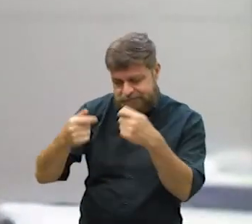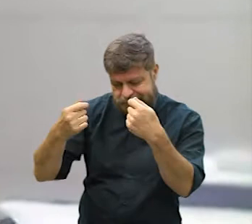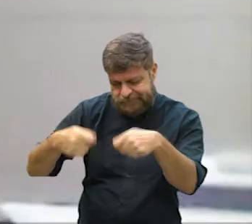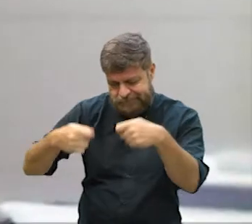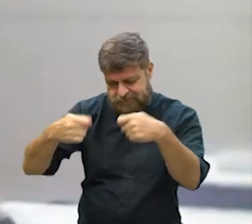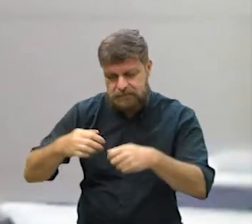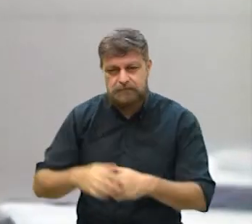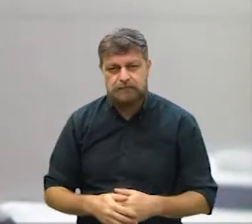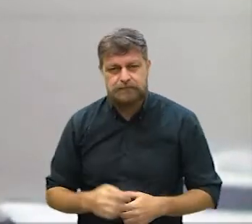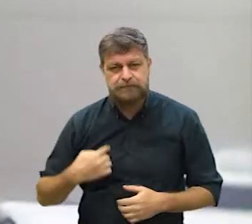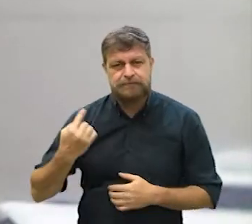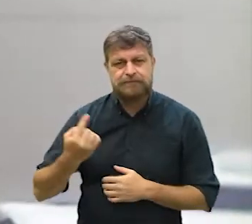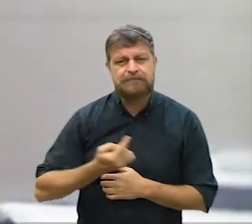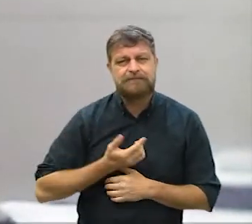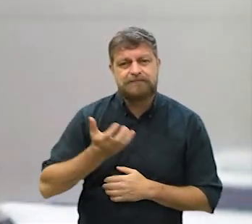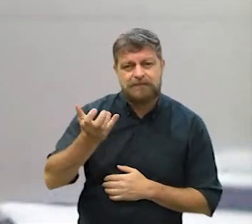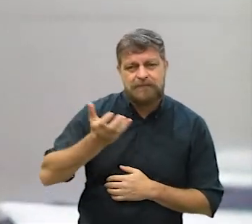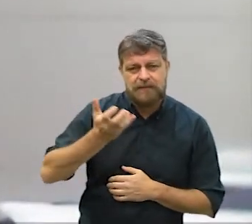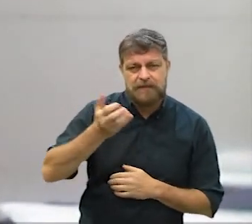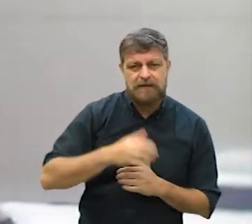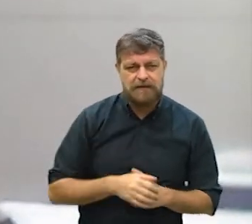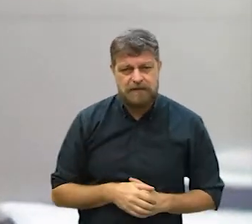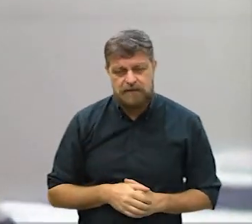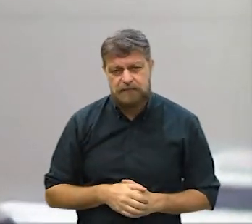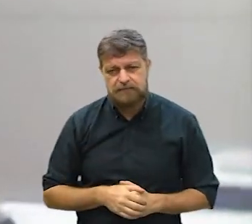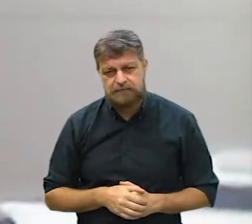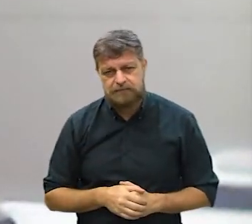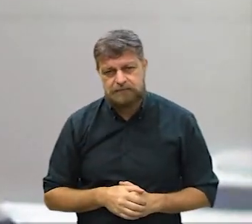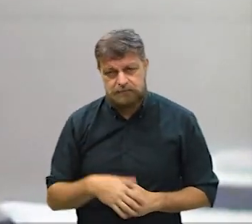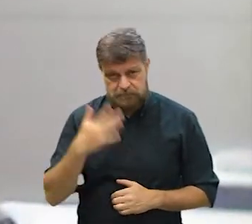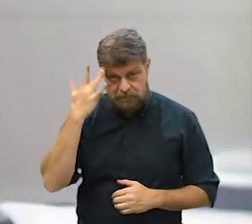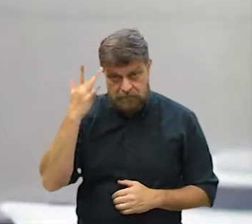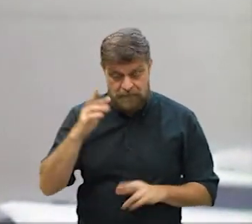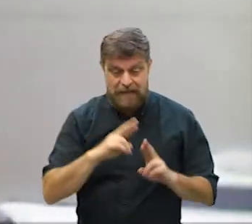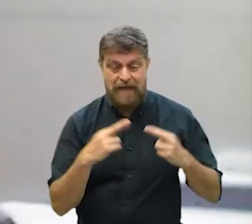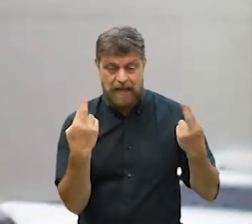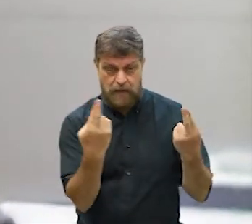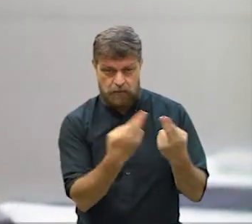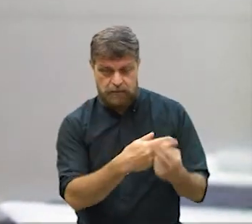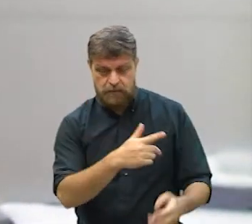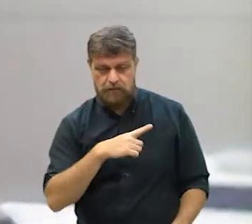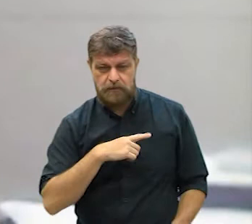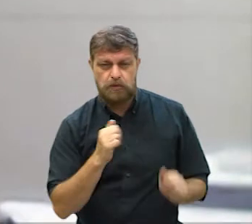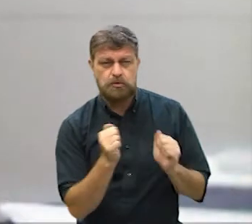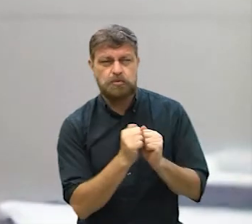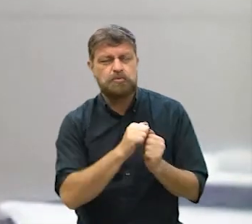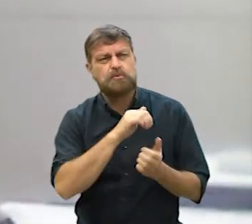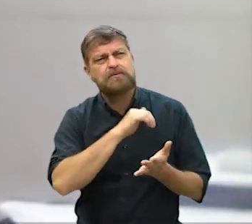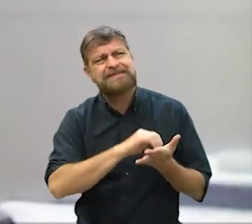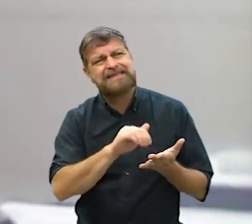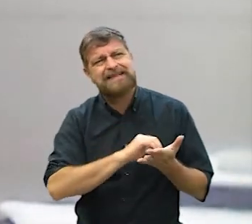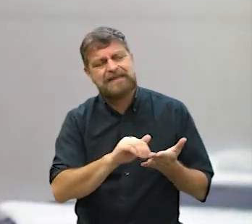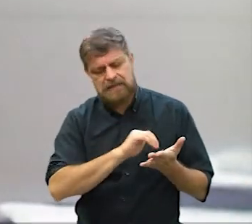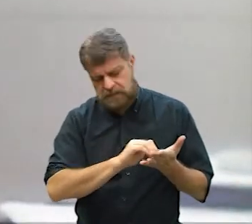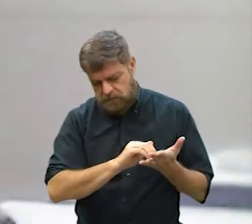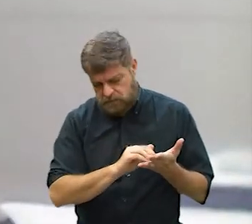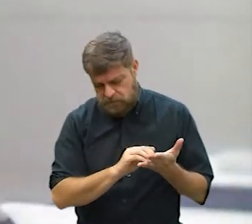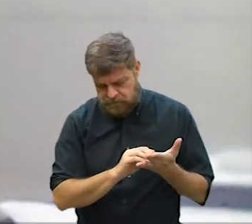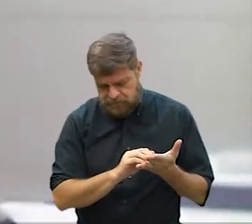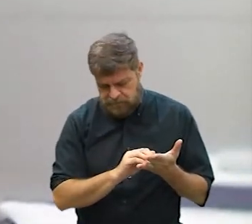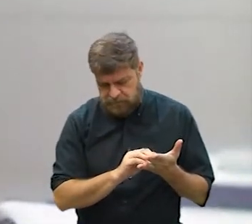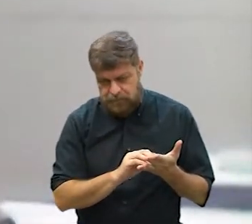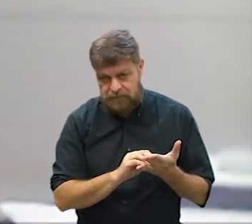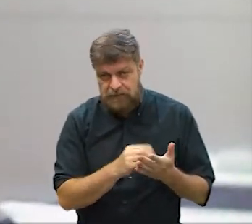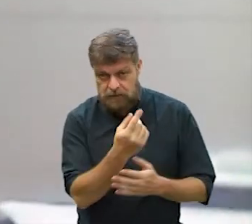nós queremos... amanhã eu tenho uma reunião com o secretário